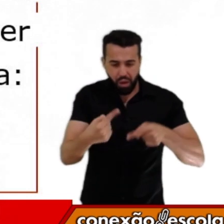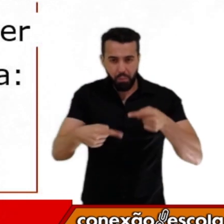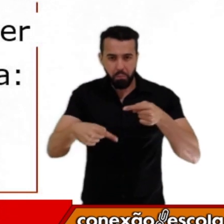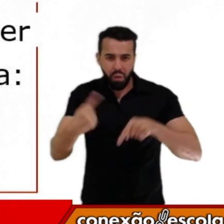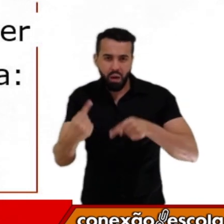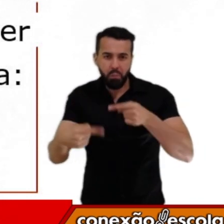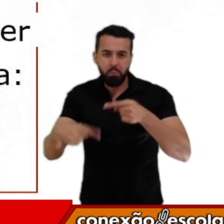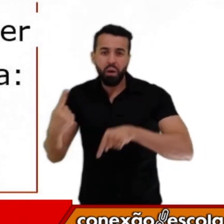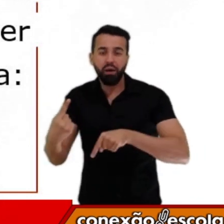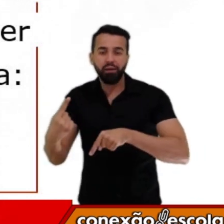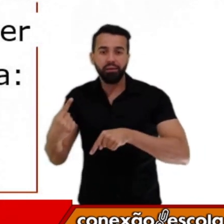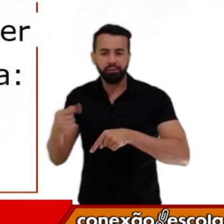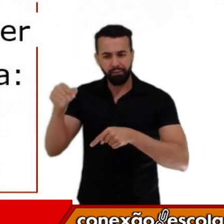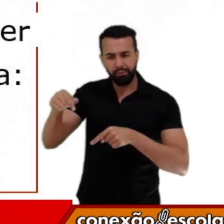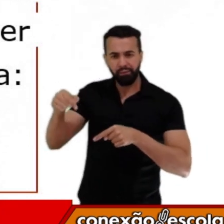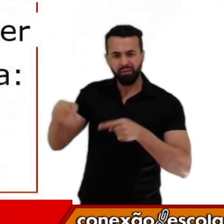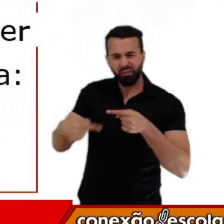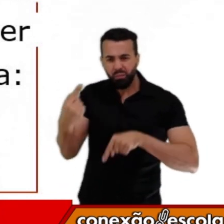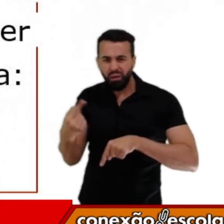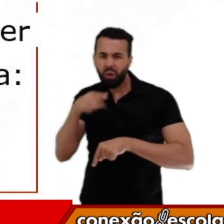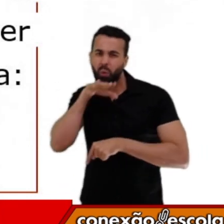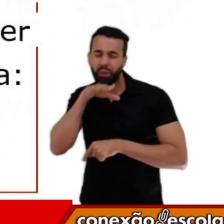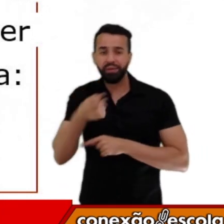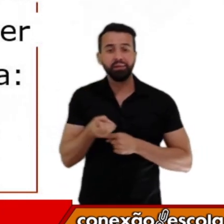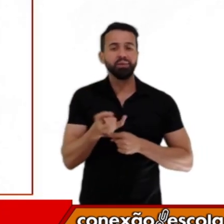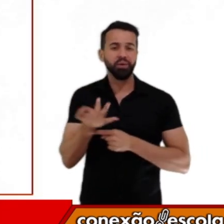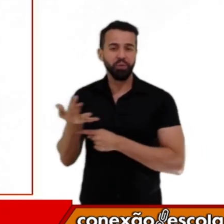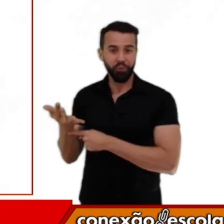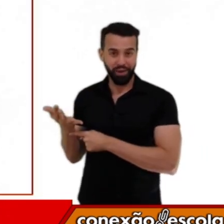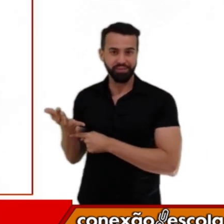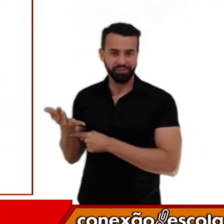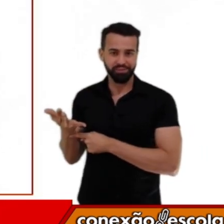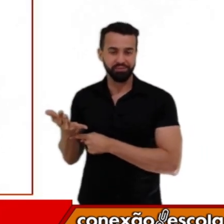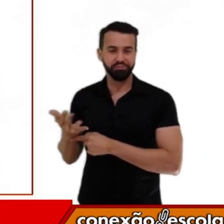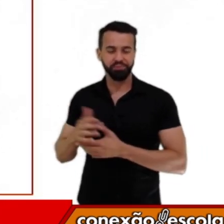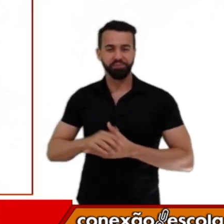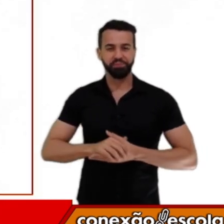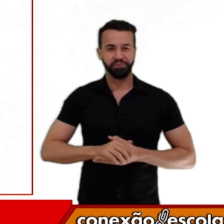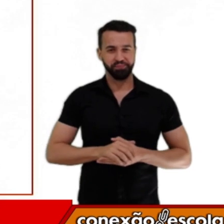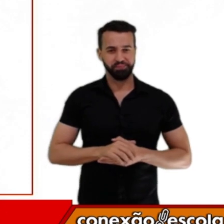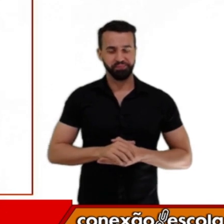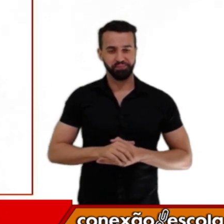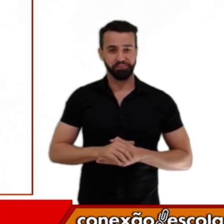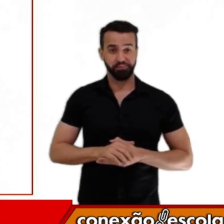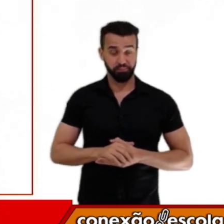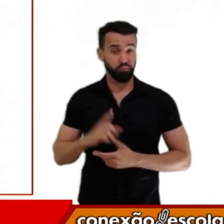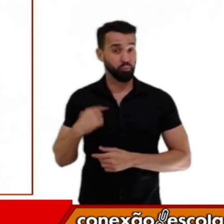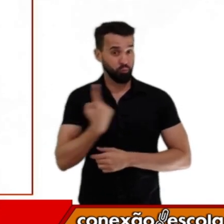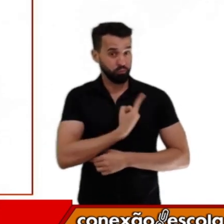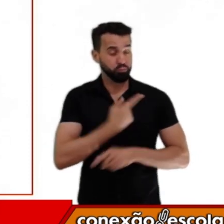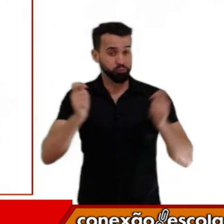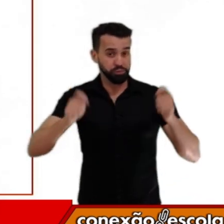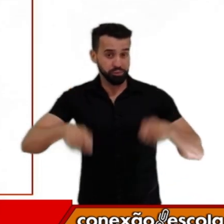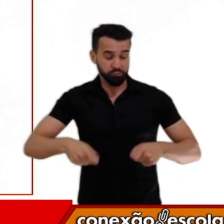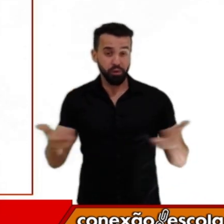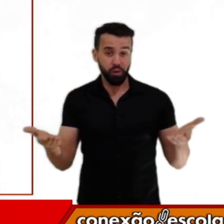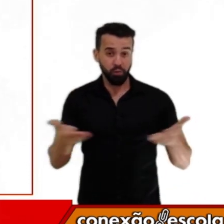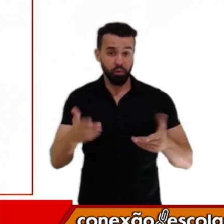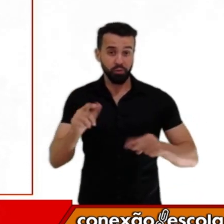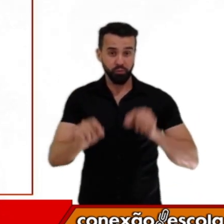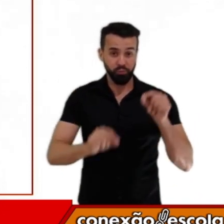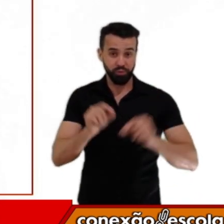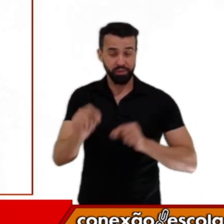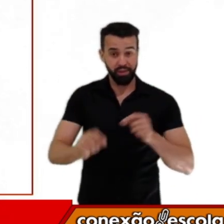verificar quais são essas contradições geradas pela modernidade. Nós podemos citar, no primeiro momento,